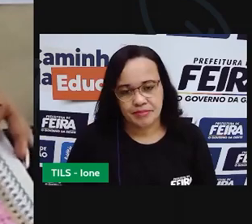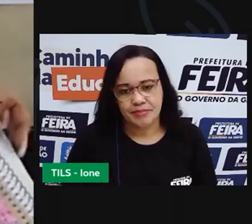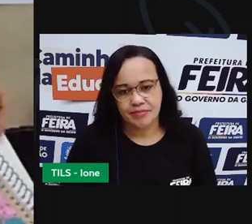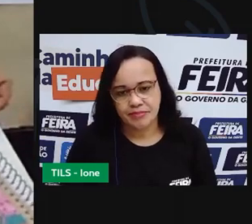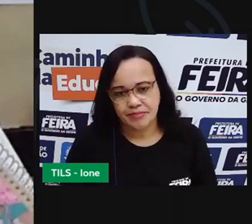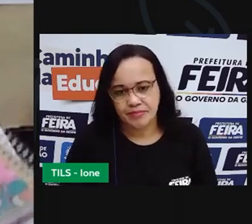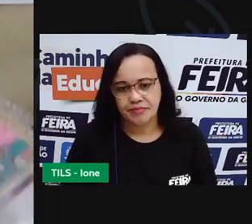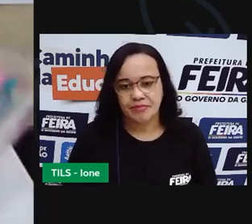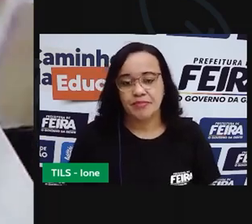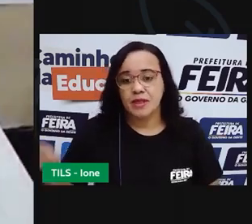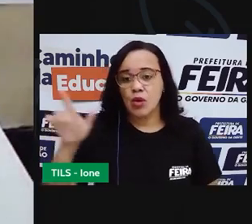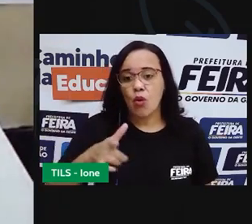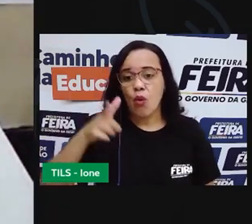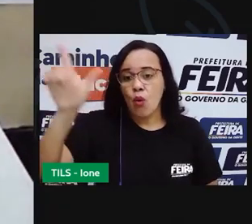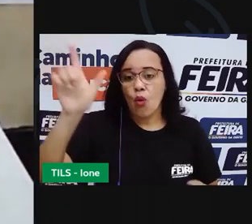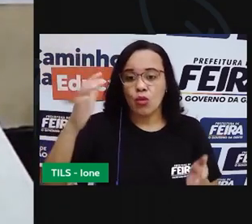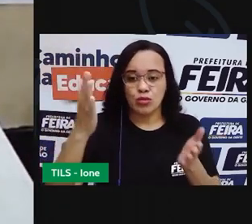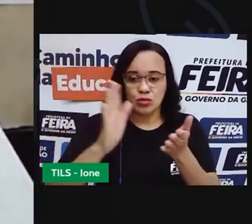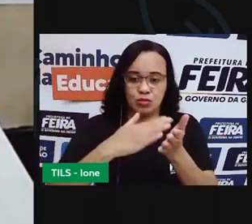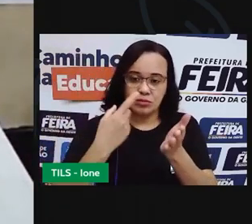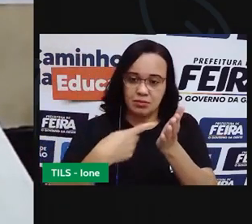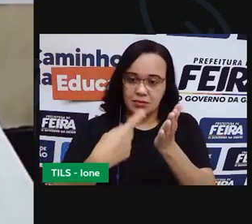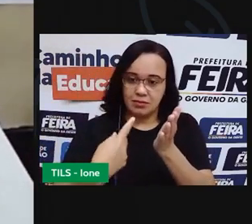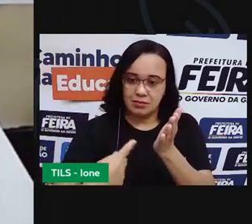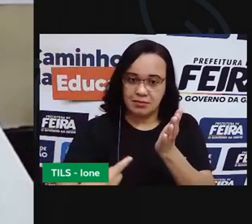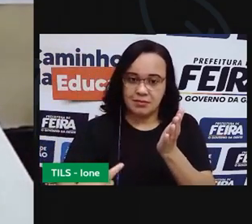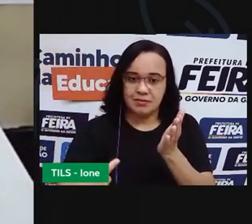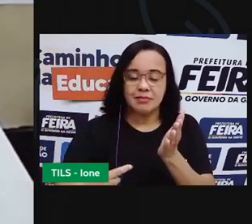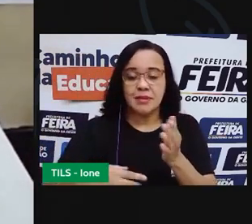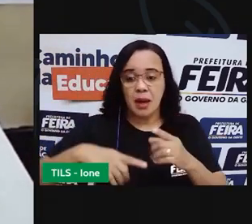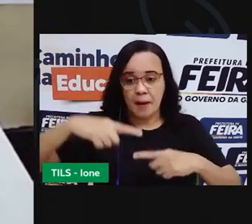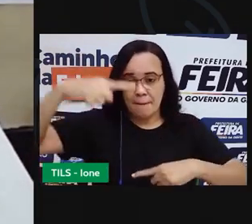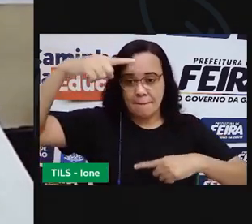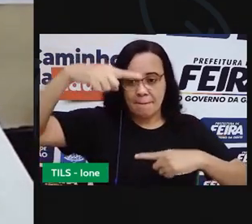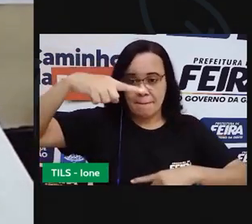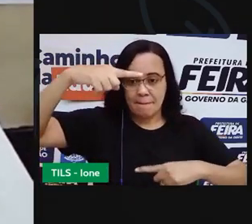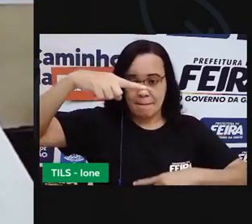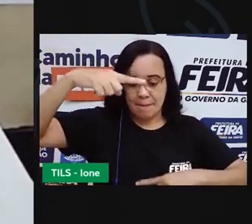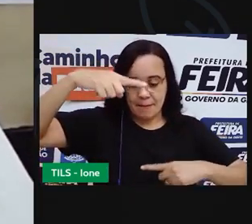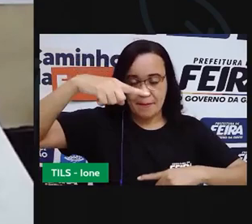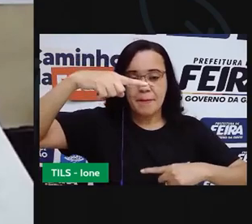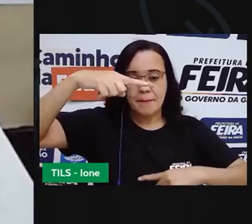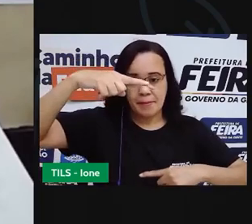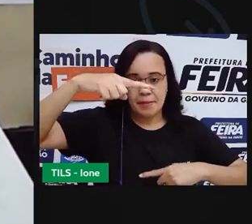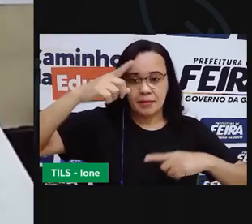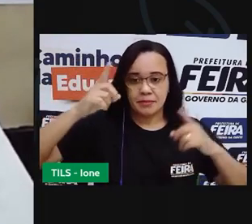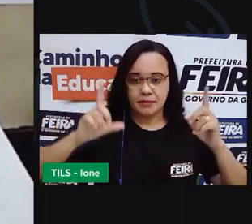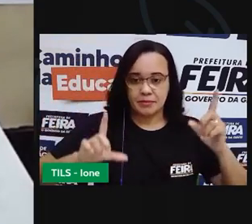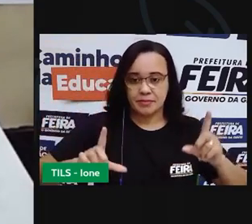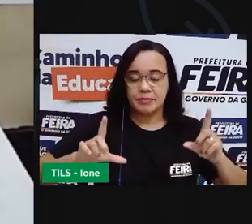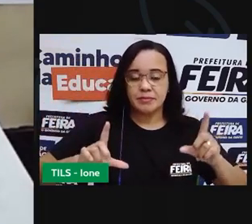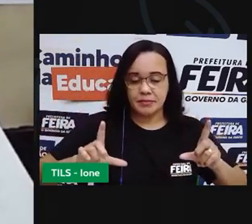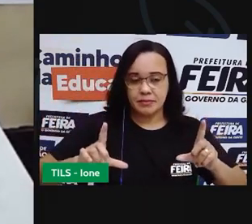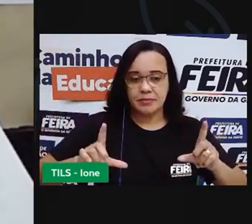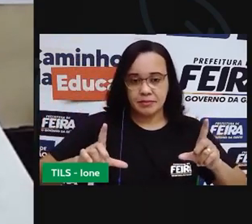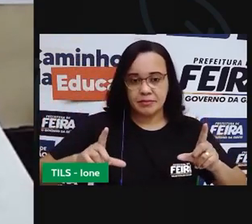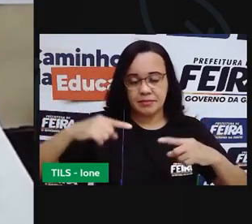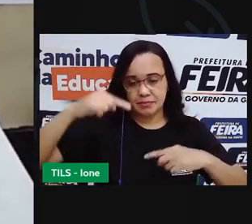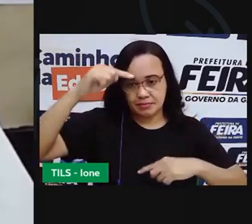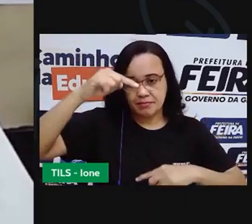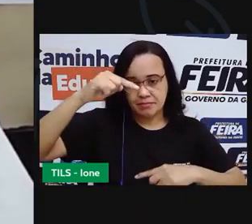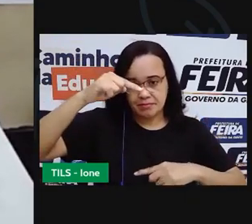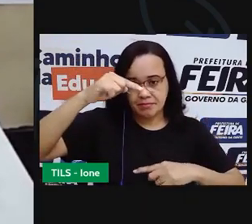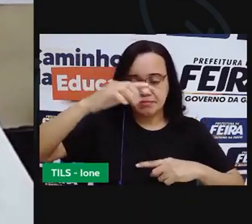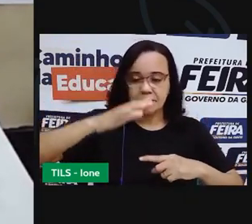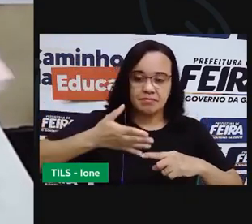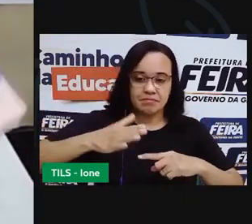Tem outro caderno. Um caderno de tamanho médio. Olha. Um caderno de tamanho médio.